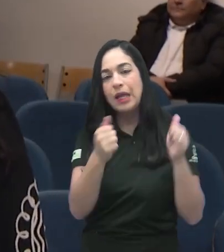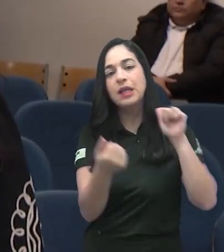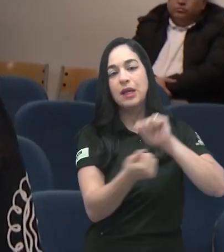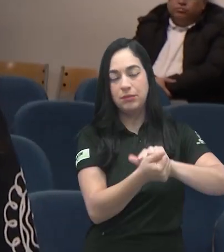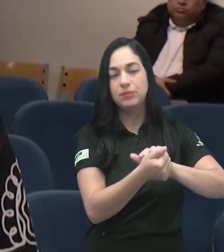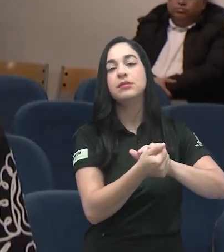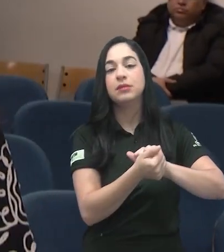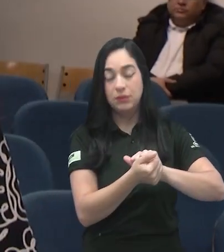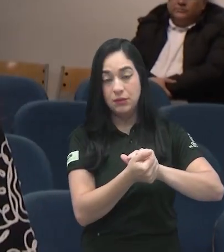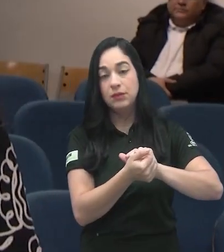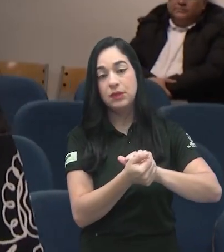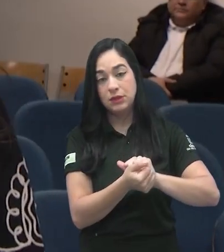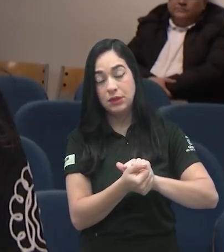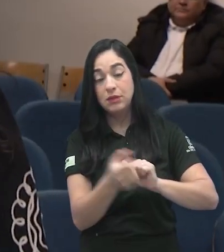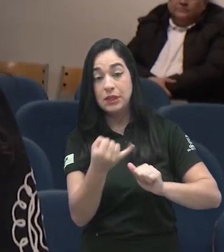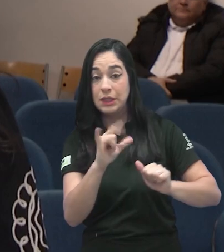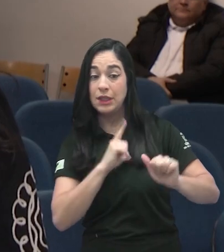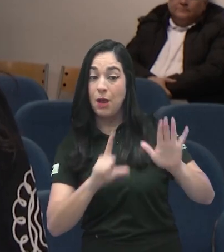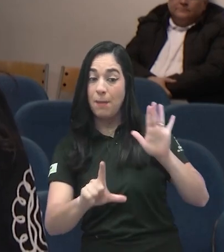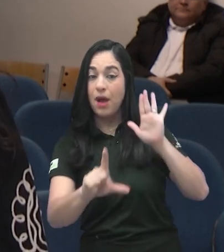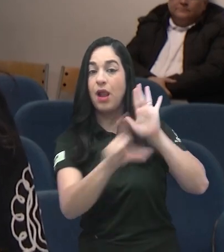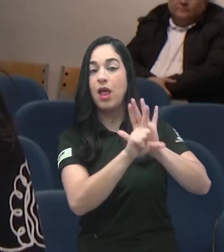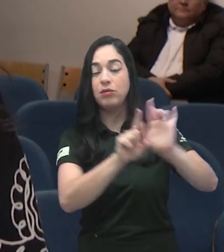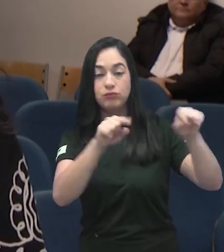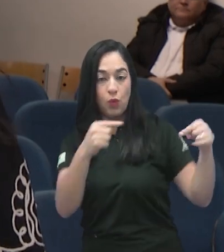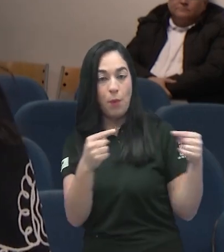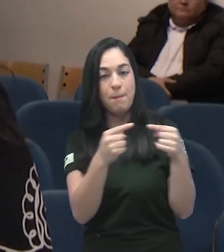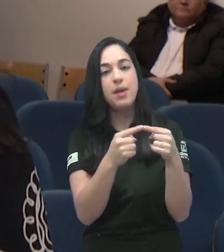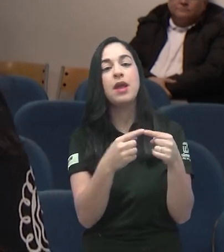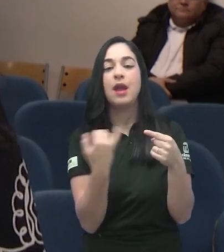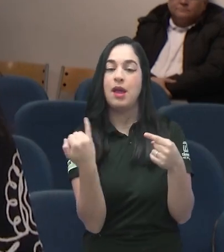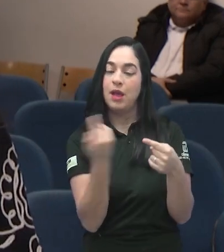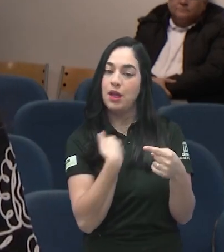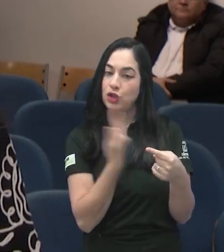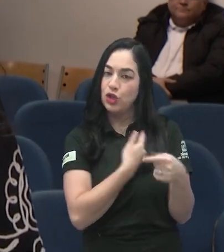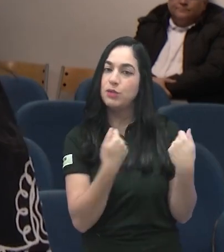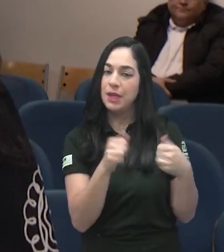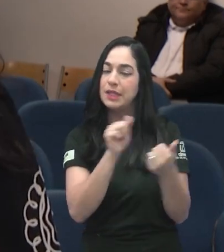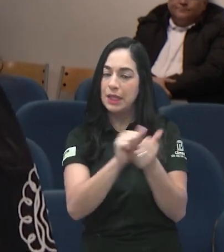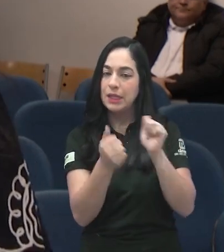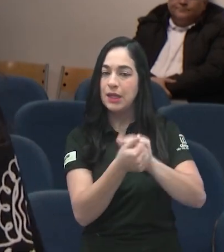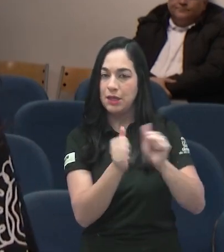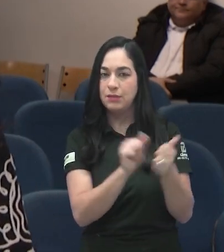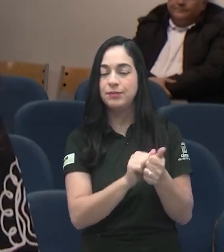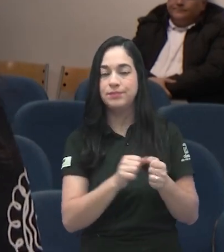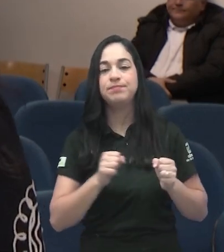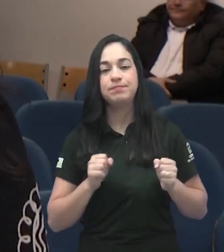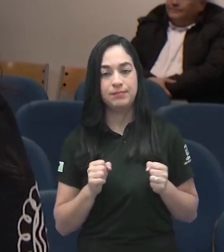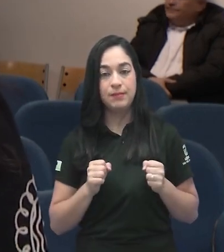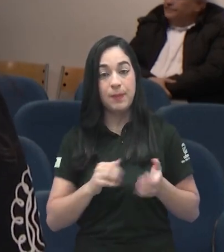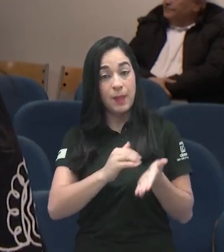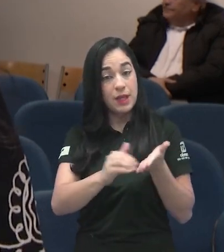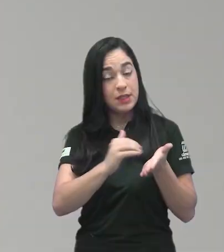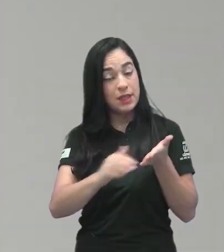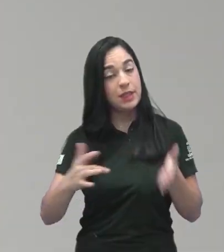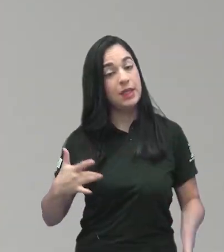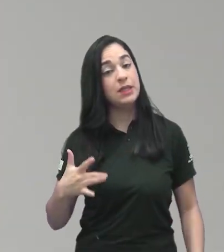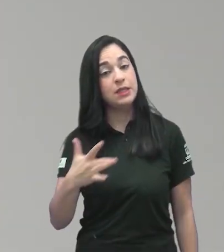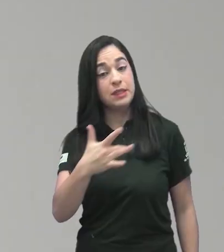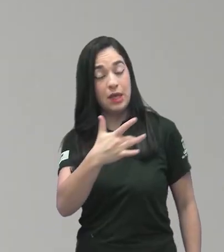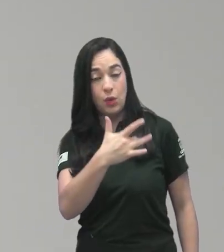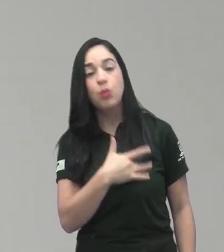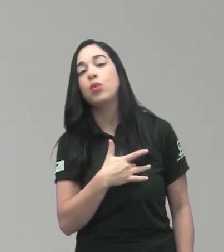necessidade de alteração ela é vinculada a leis que mudaram e a gente precisa se adaptar a esse novo processo.